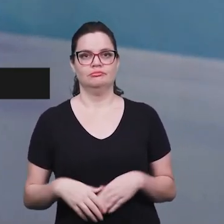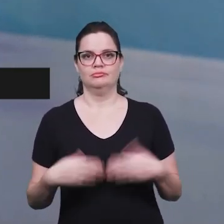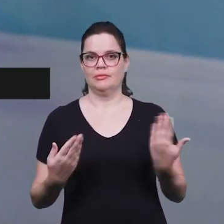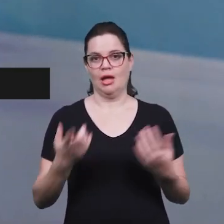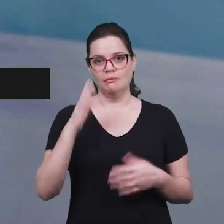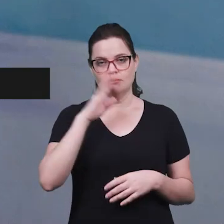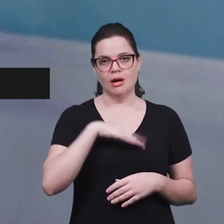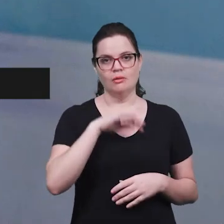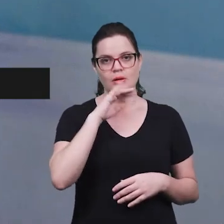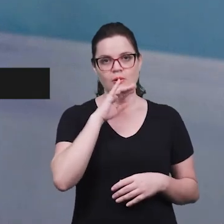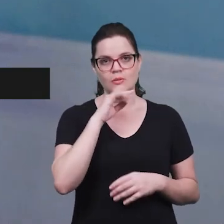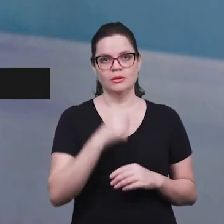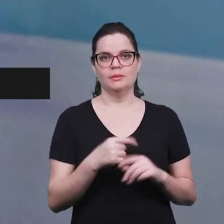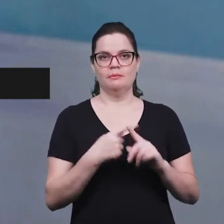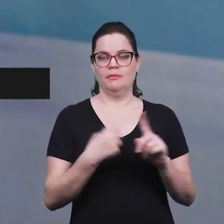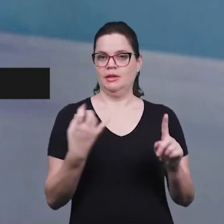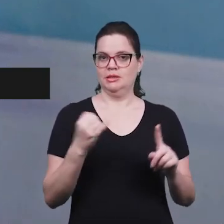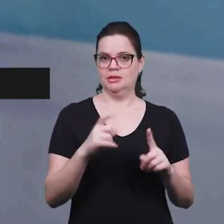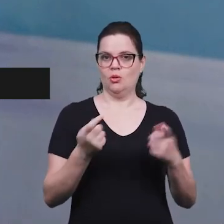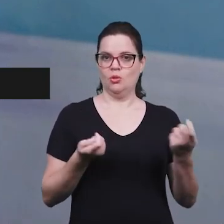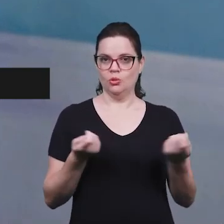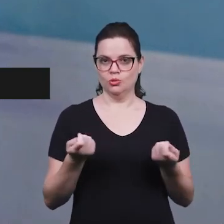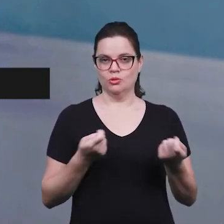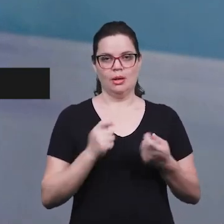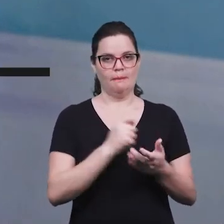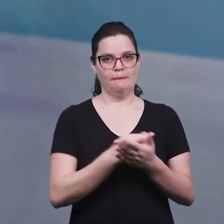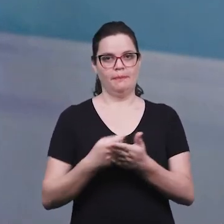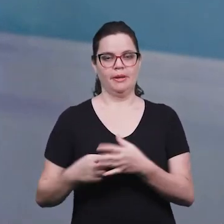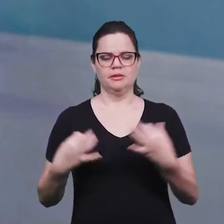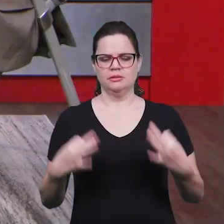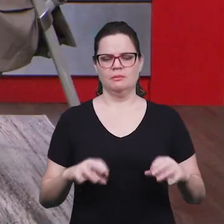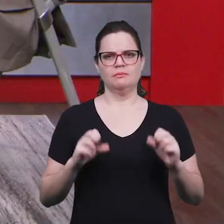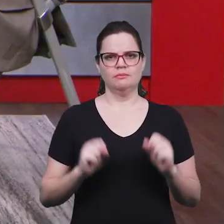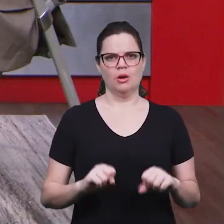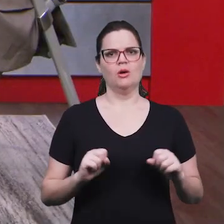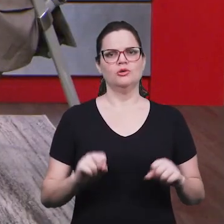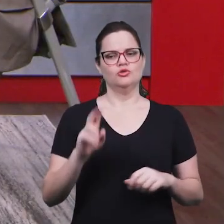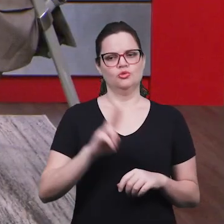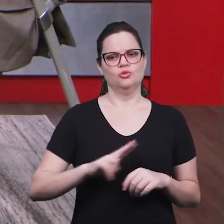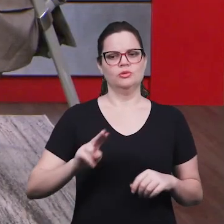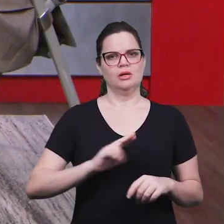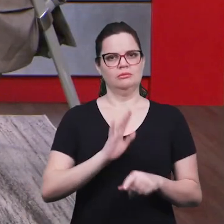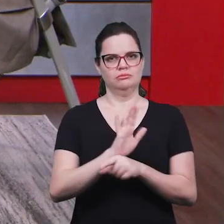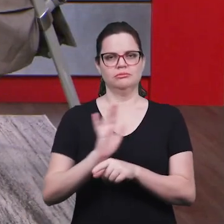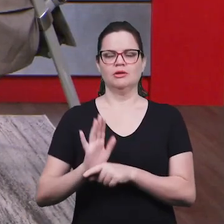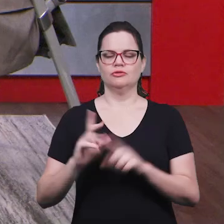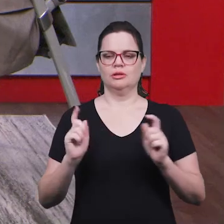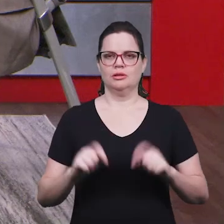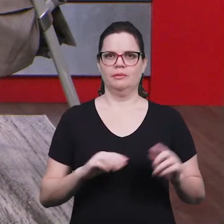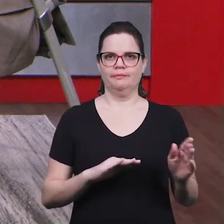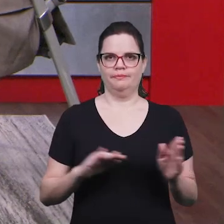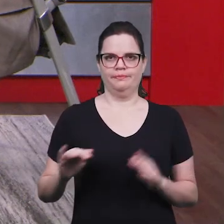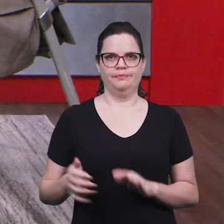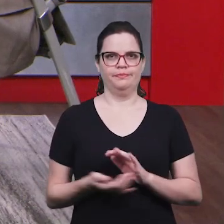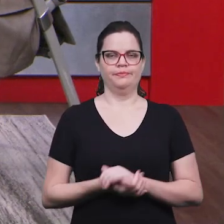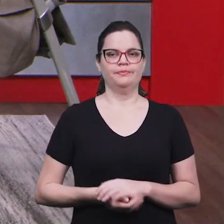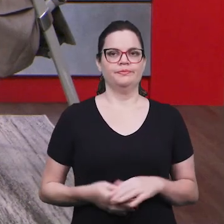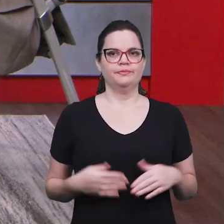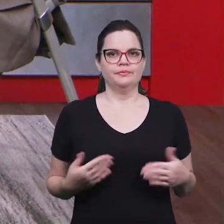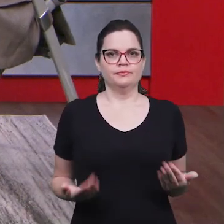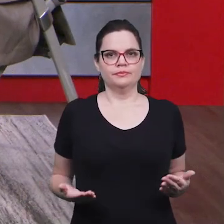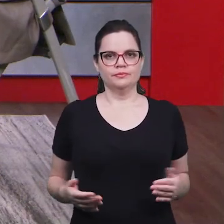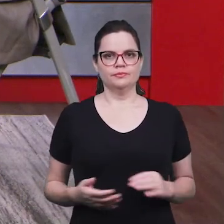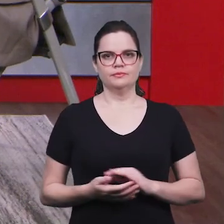mais para um vilão. Agora, aqueles que forem controlados, pode usar como um aliado. Eu sempre falo, Paulo, numa regra,